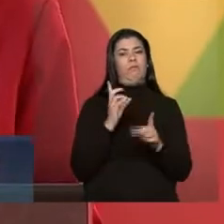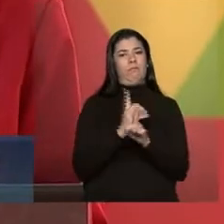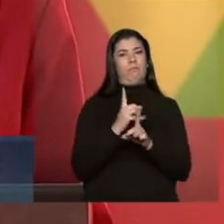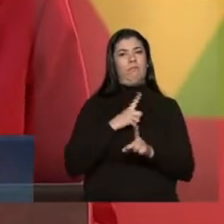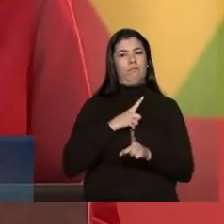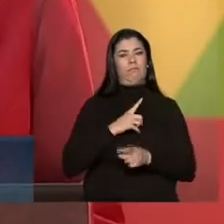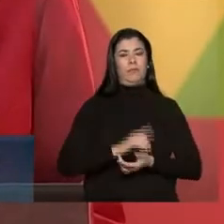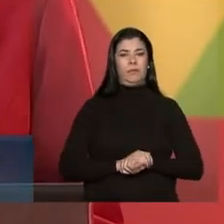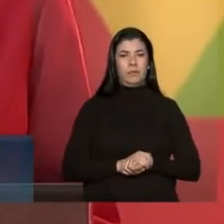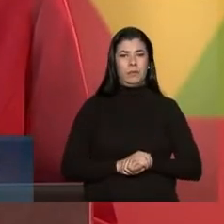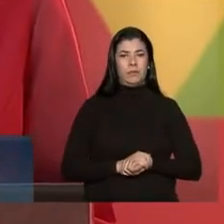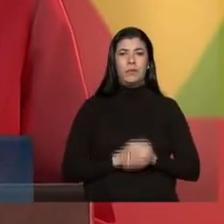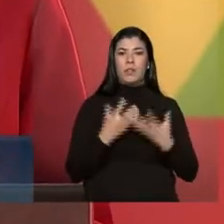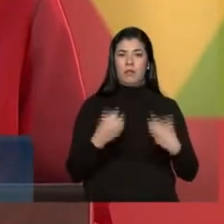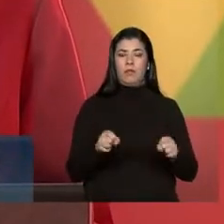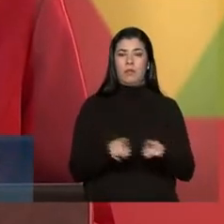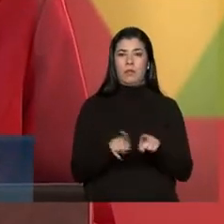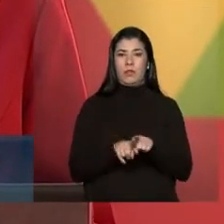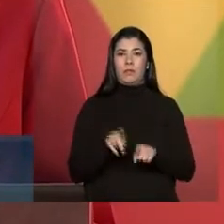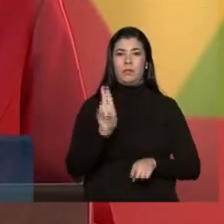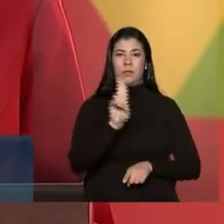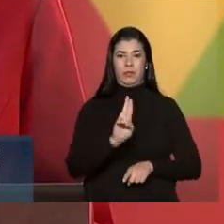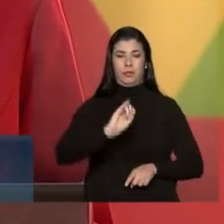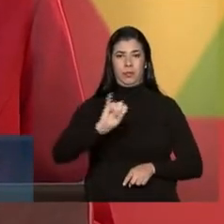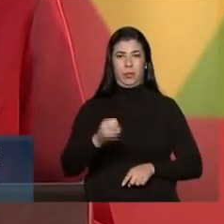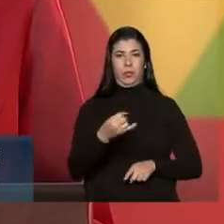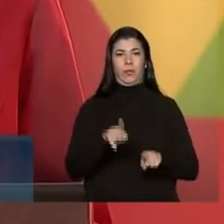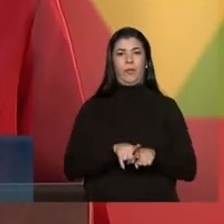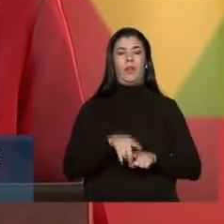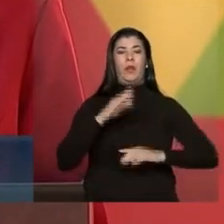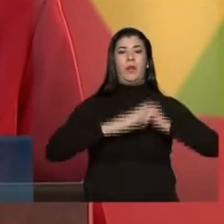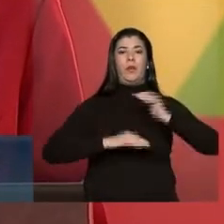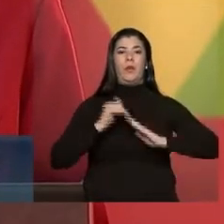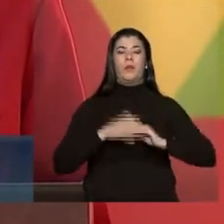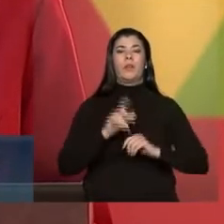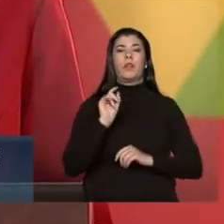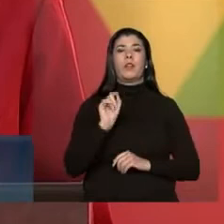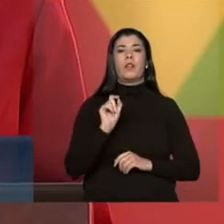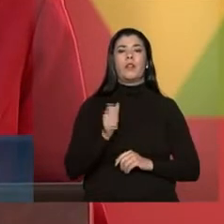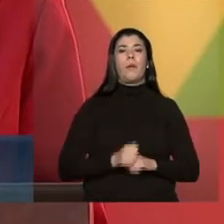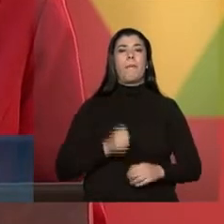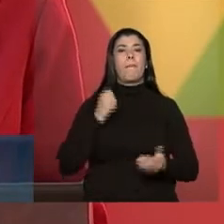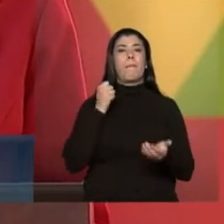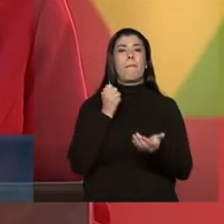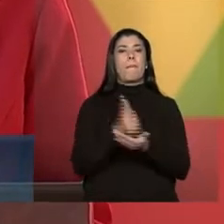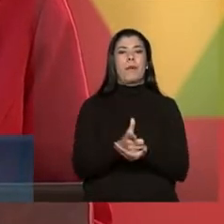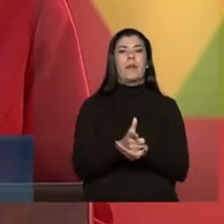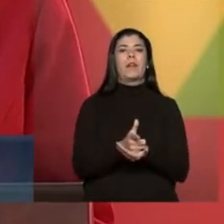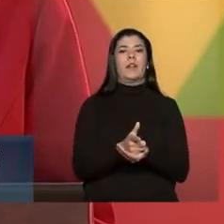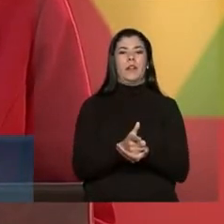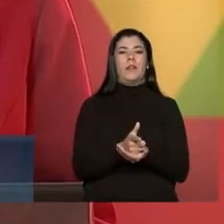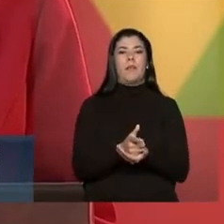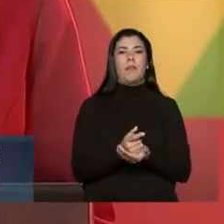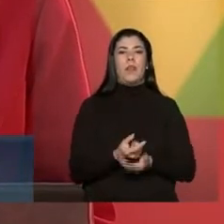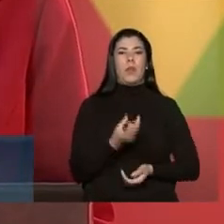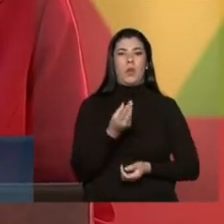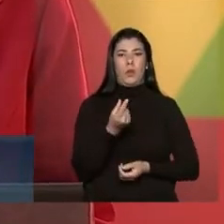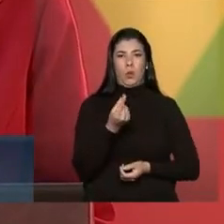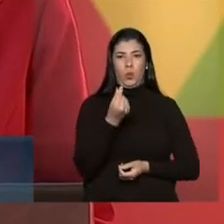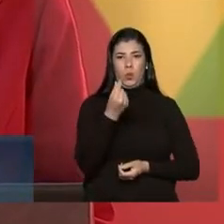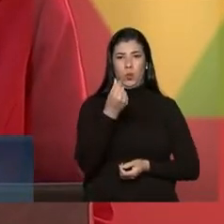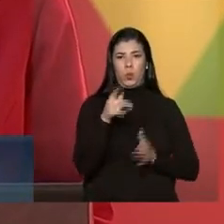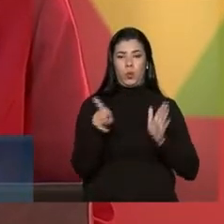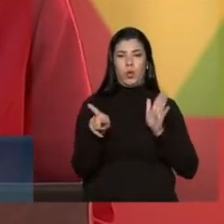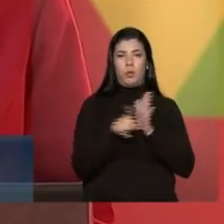tomamos. Vamos utilizar o mecanismo de pagamento em moedas locais